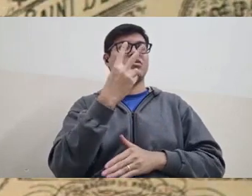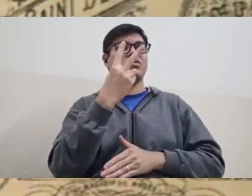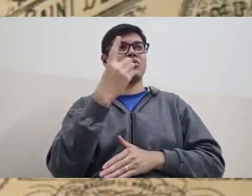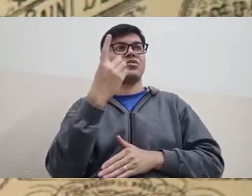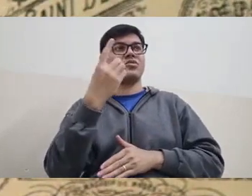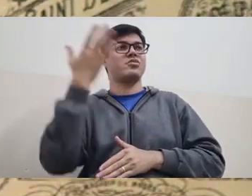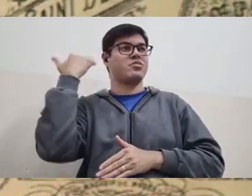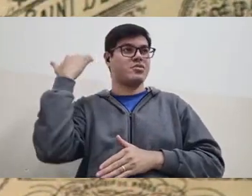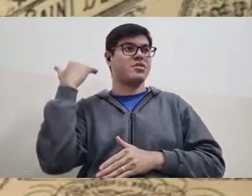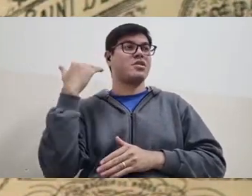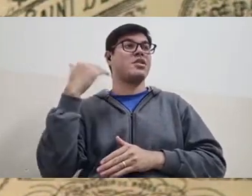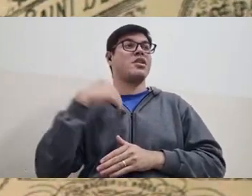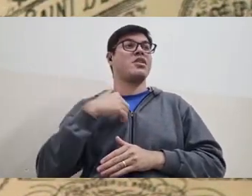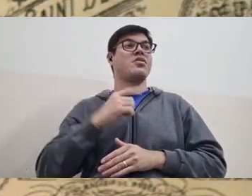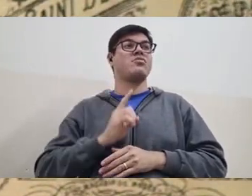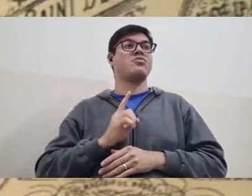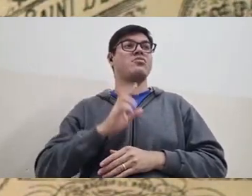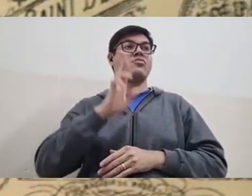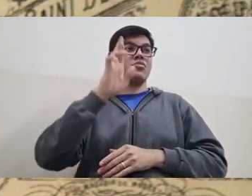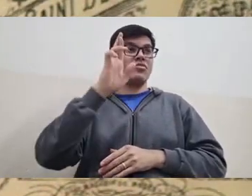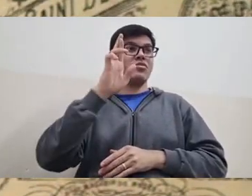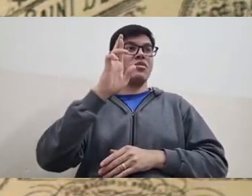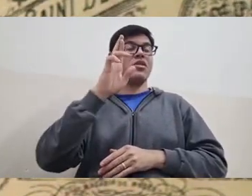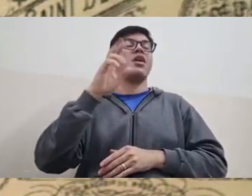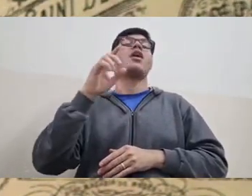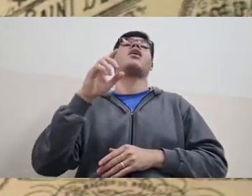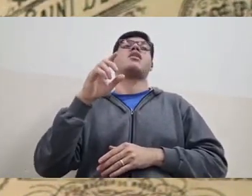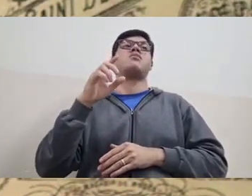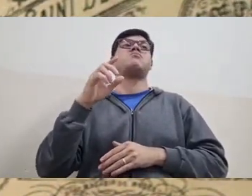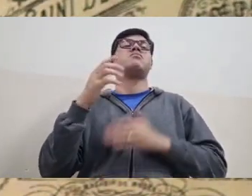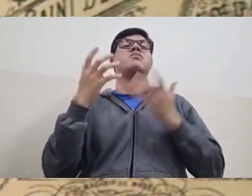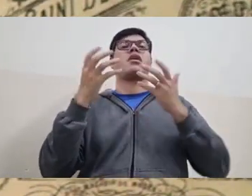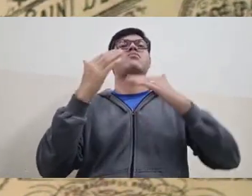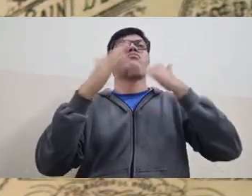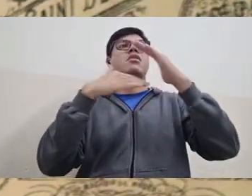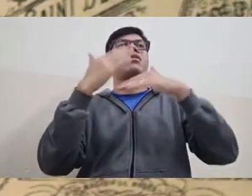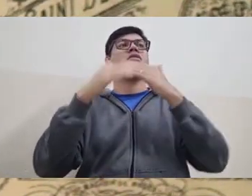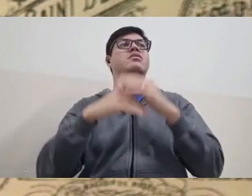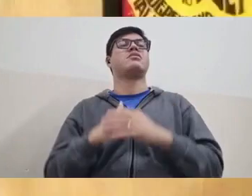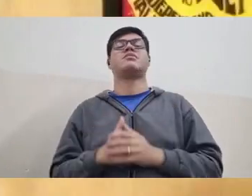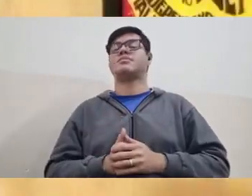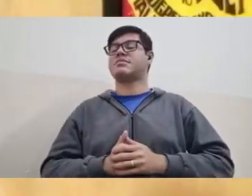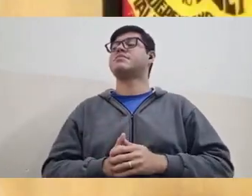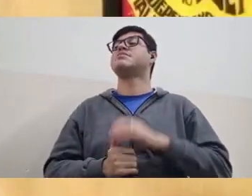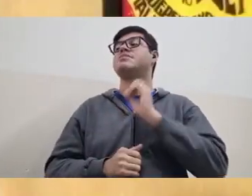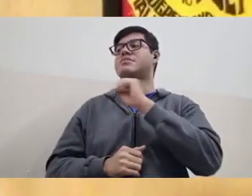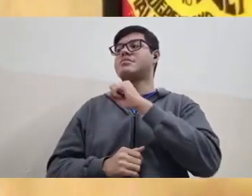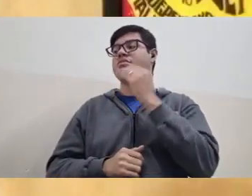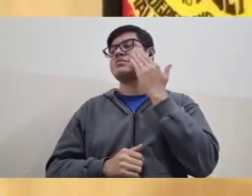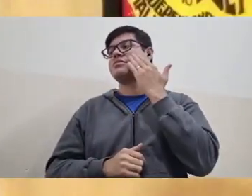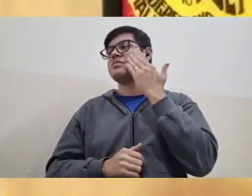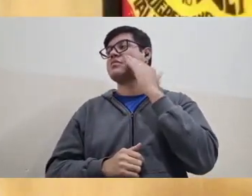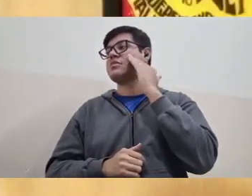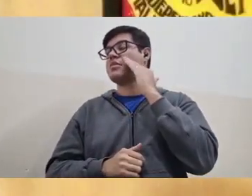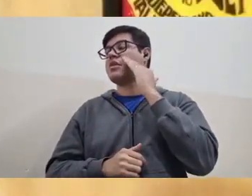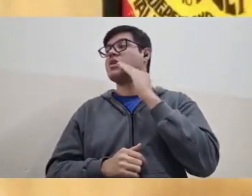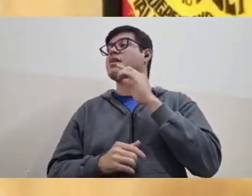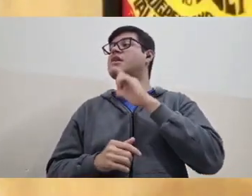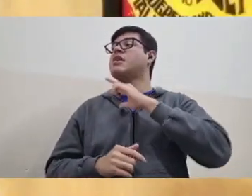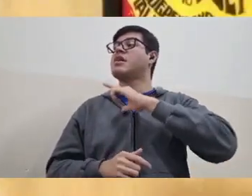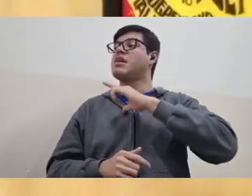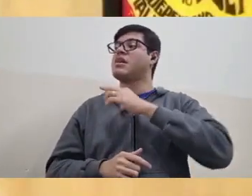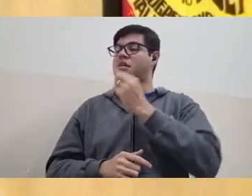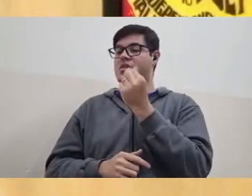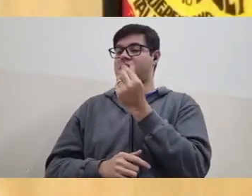frente. E fico muito contente, espero que a gente continue avançando. Tem que avançar. E tem benefícios financeiros que